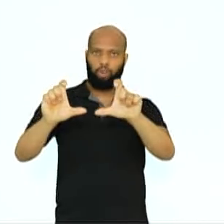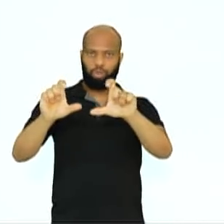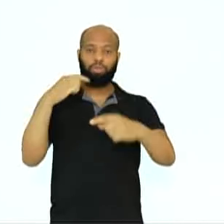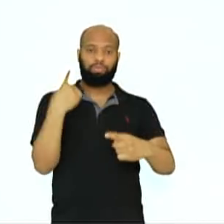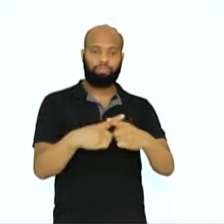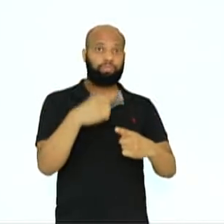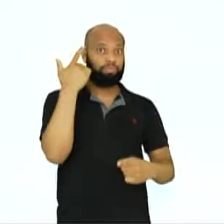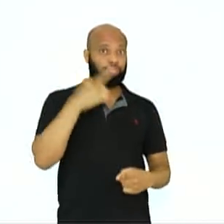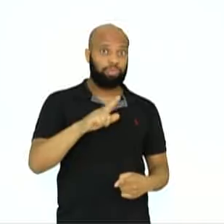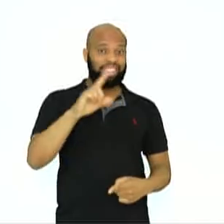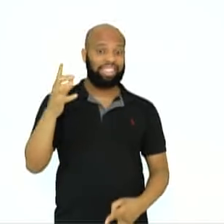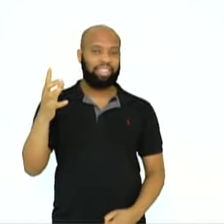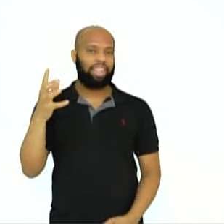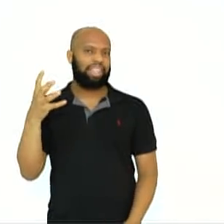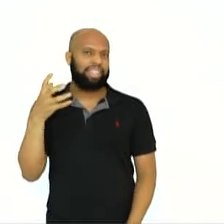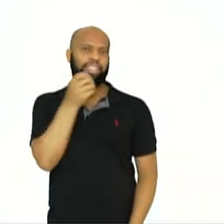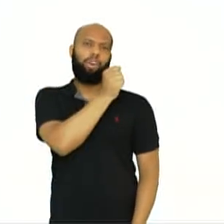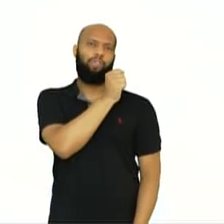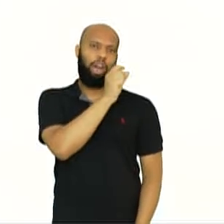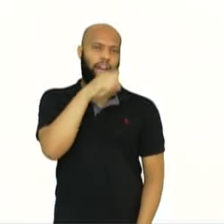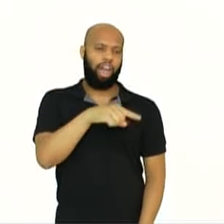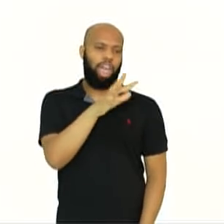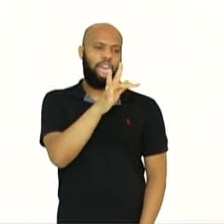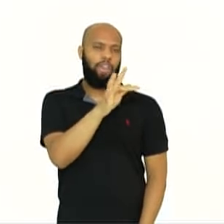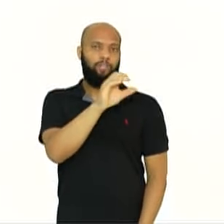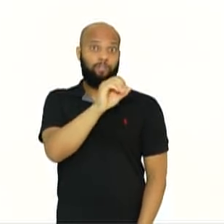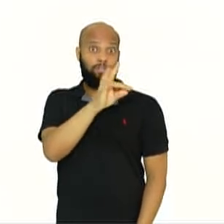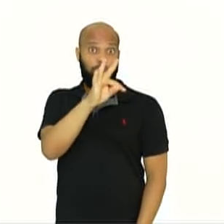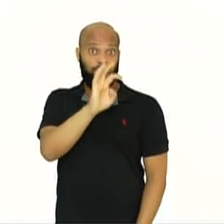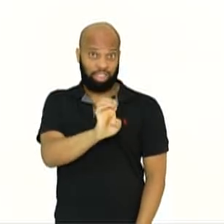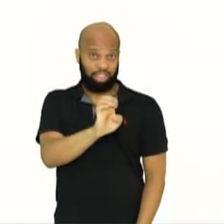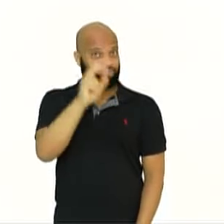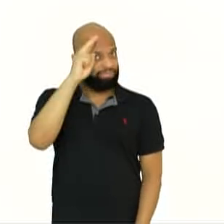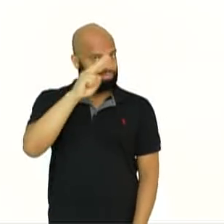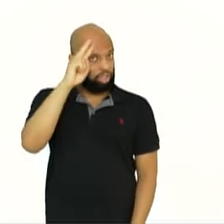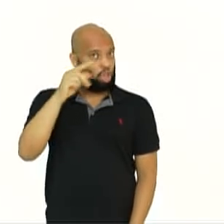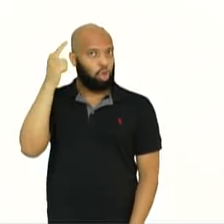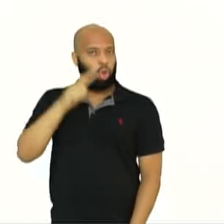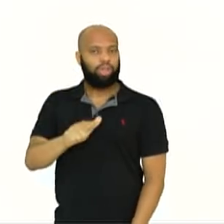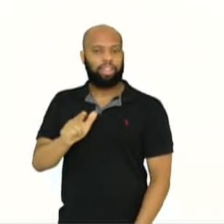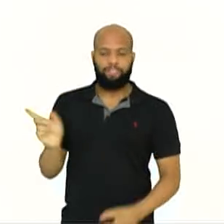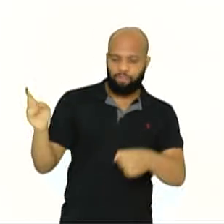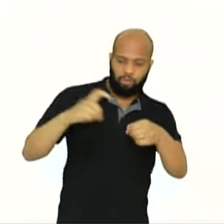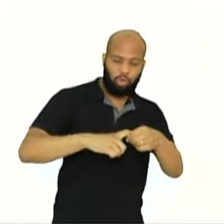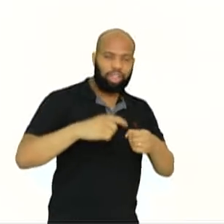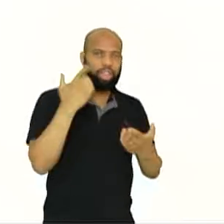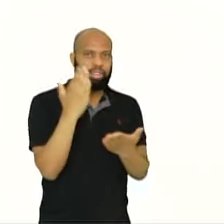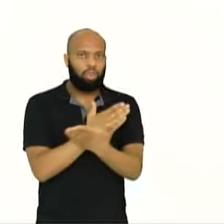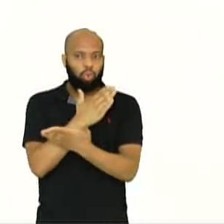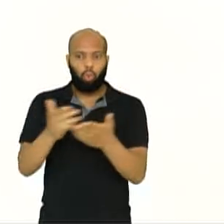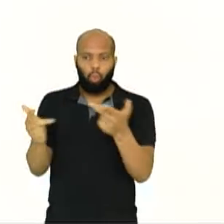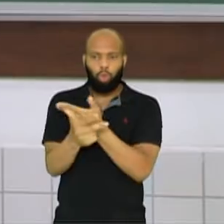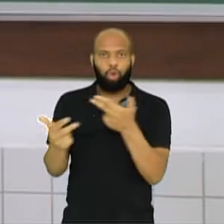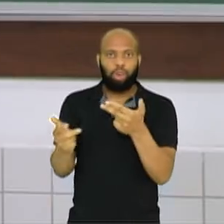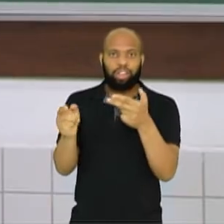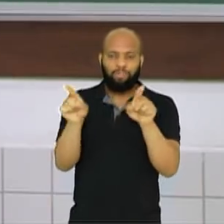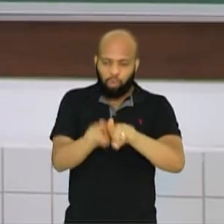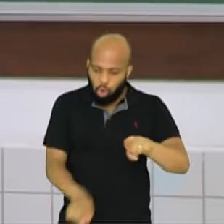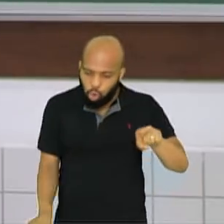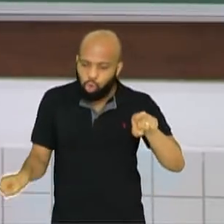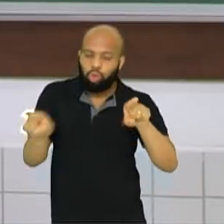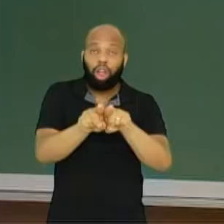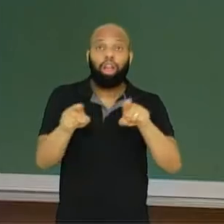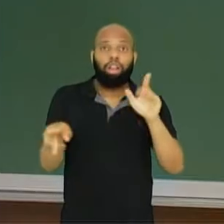eles registrarem, ou mesmo como fonte histórica para eles recuperarem alguns pontos do Museu Paranaense